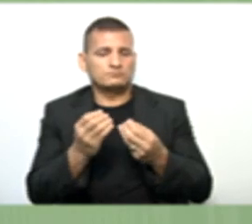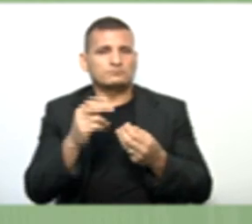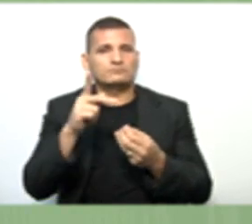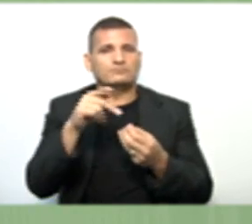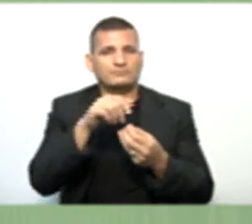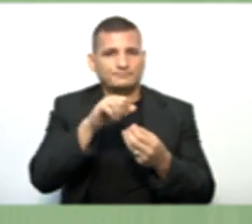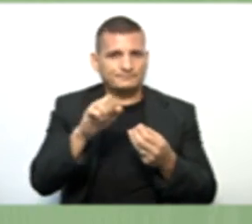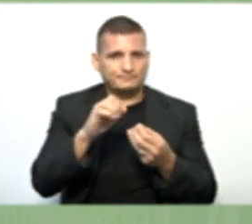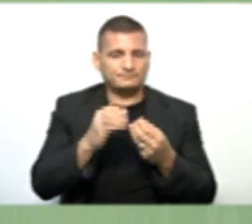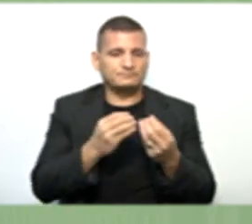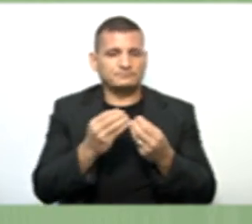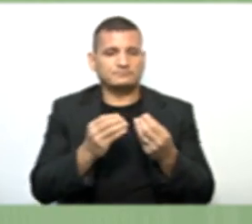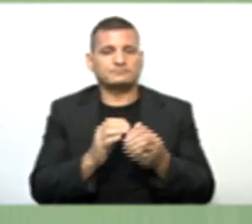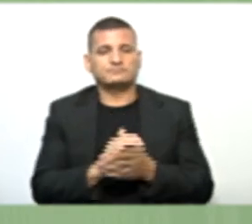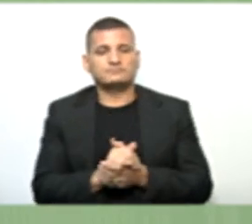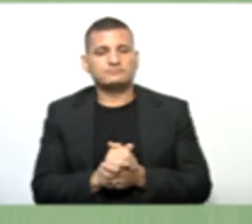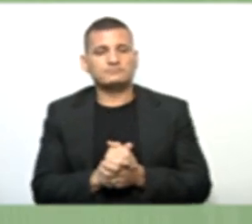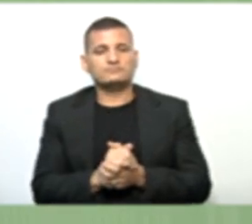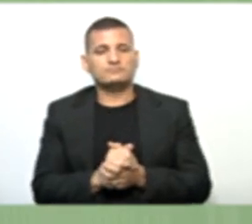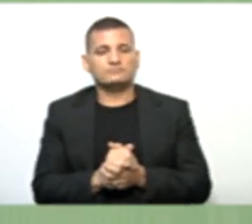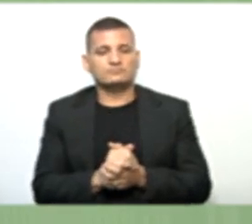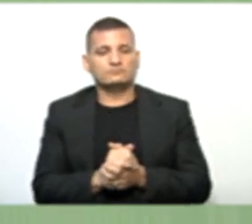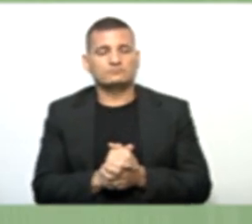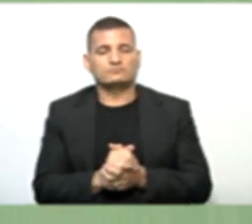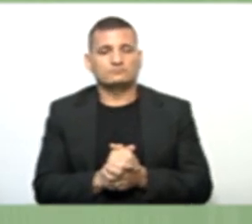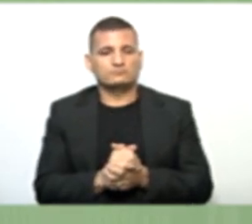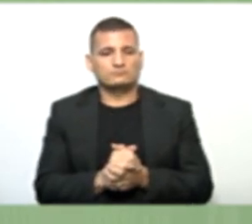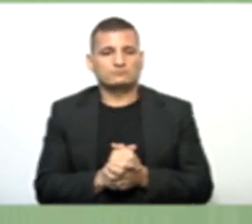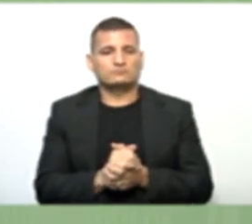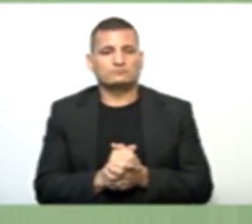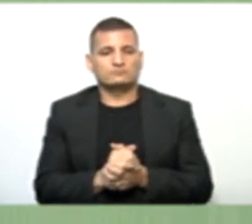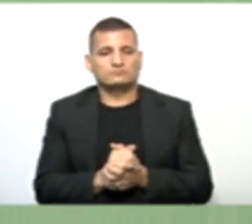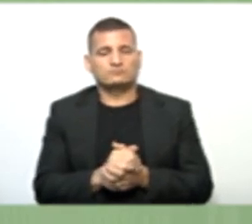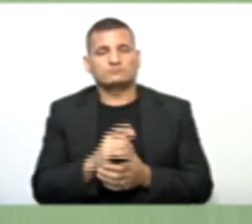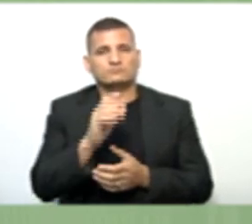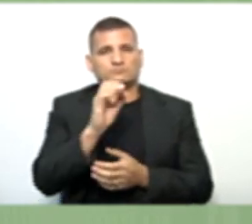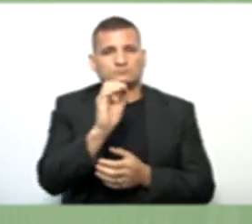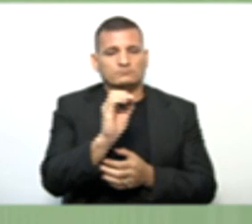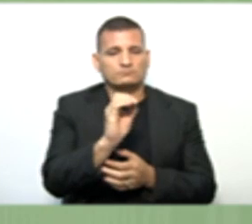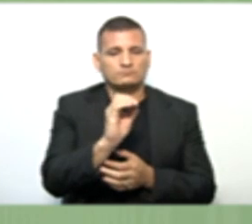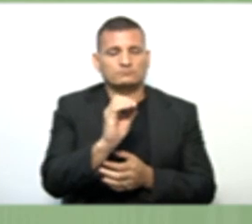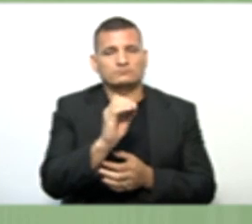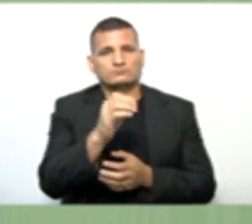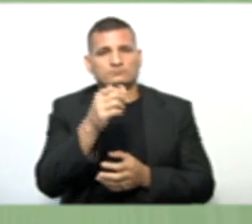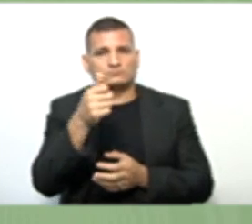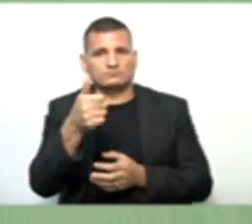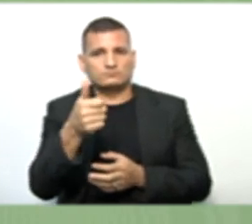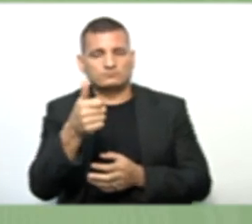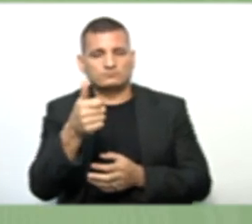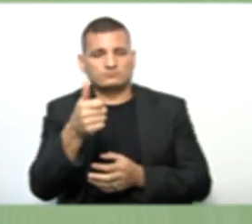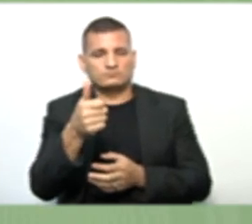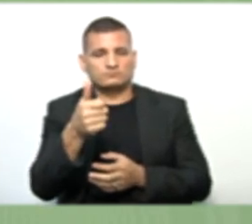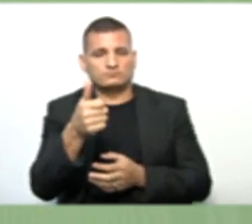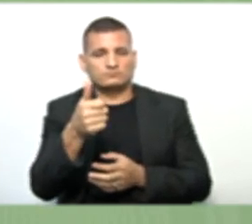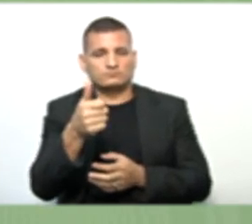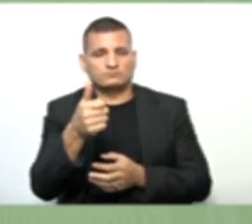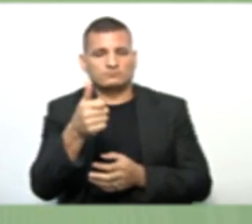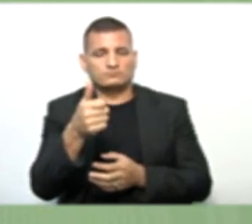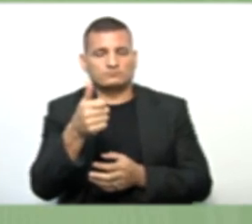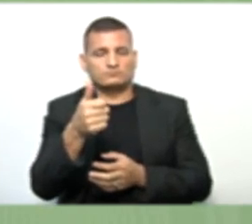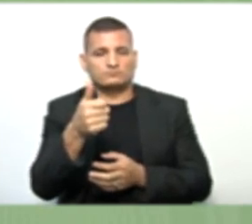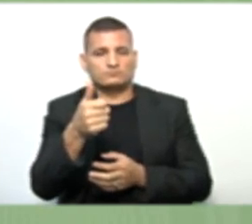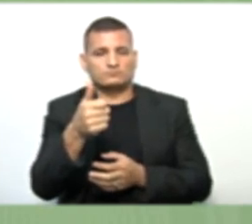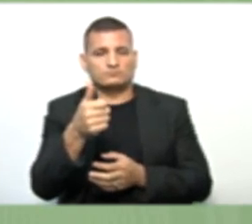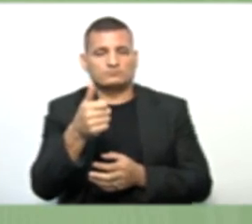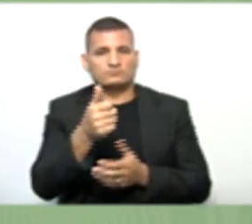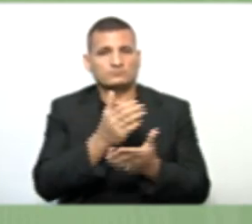passo default, né, aqueles valores padrão, que é o que a gente chama, eles são 0 e 1. Então, quando não aparece